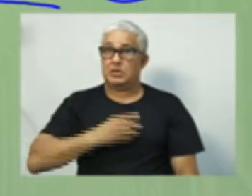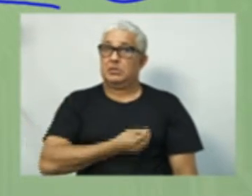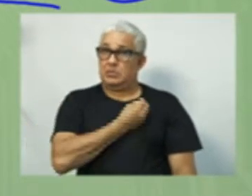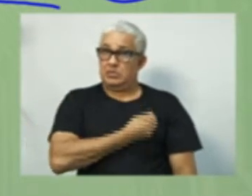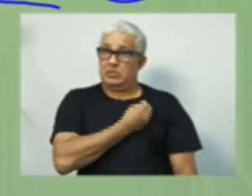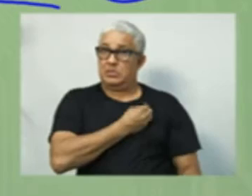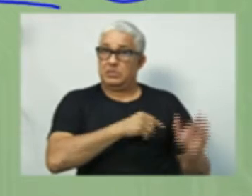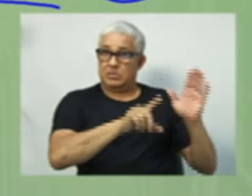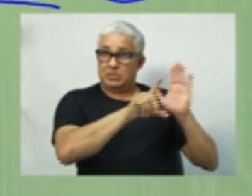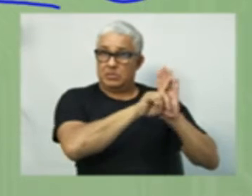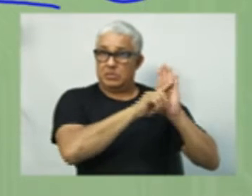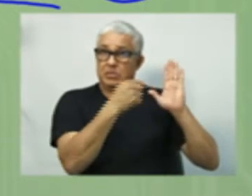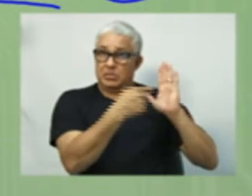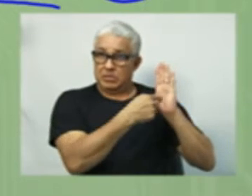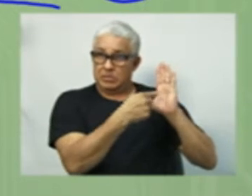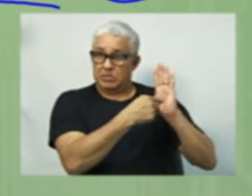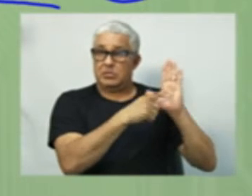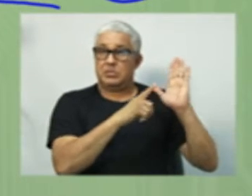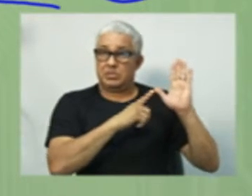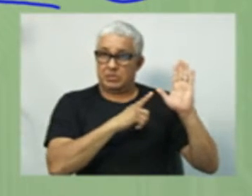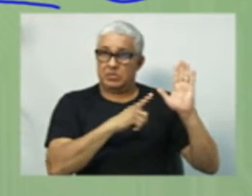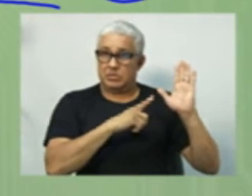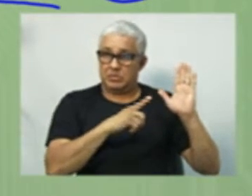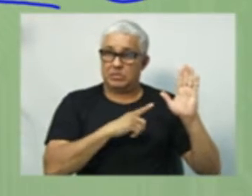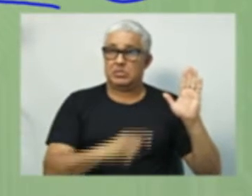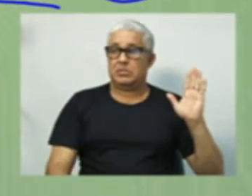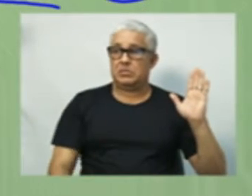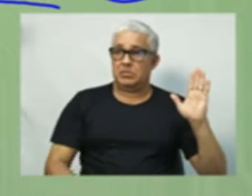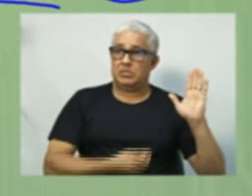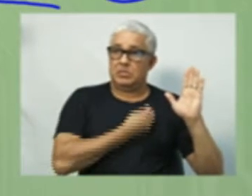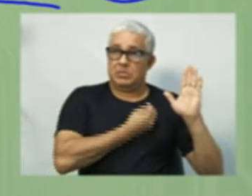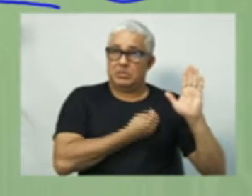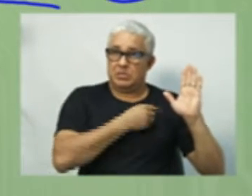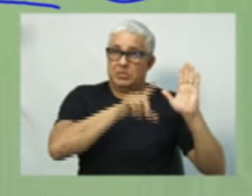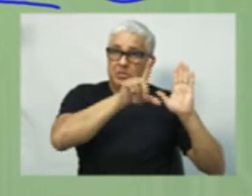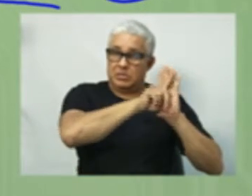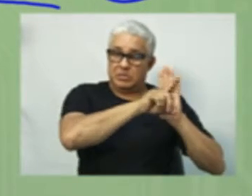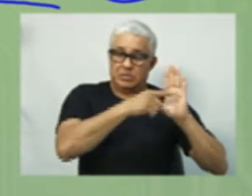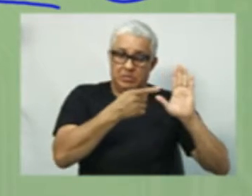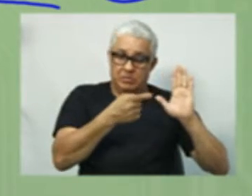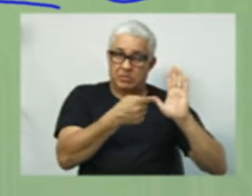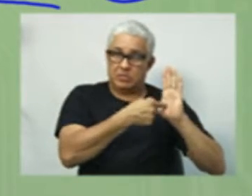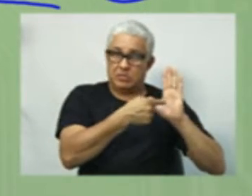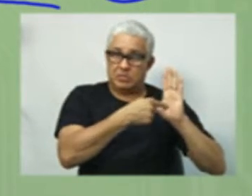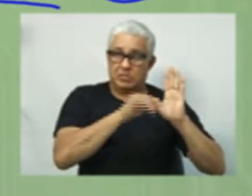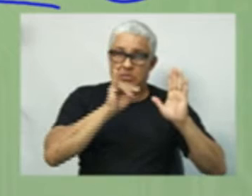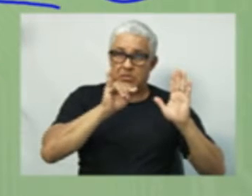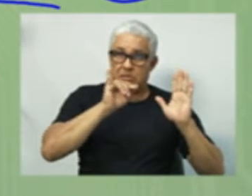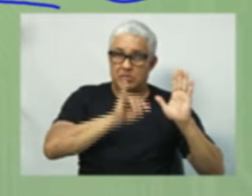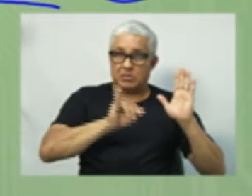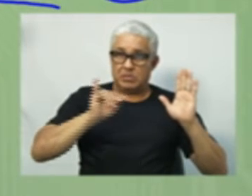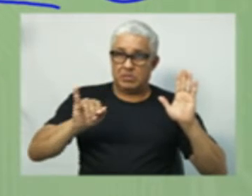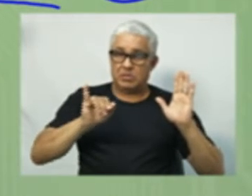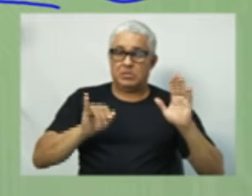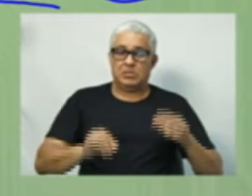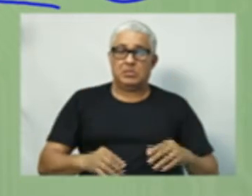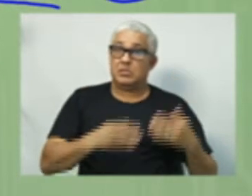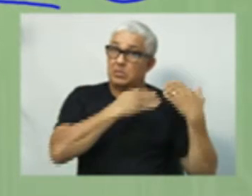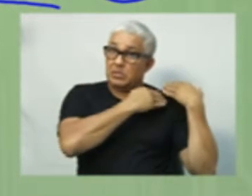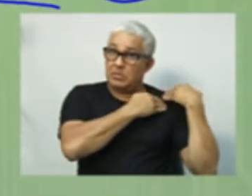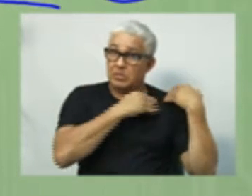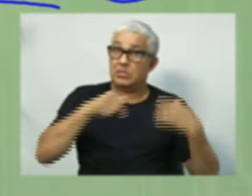Código Tributário Nacional. Um imposto previsto em lei, que tem como seu responsável, ele fala aqui,